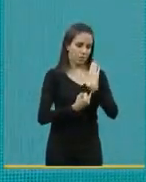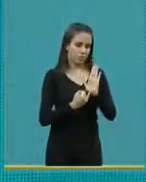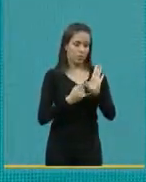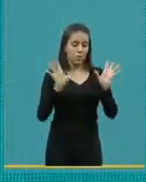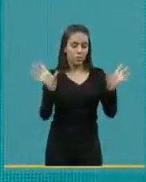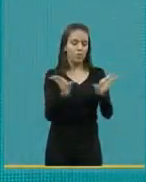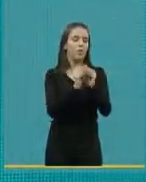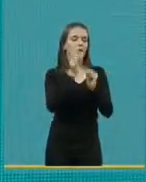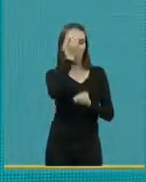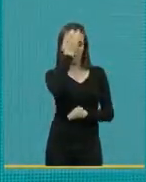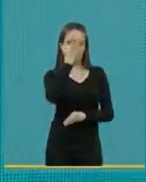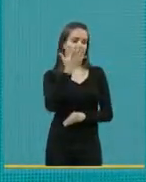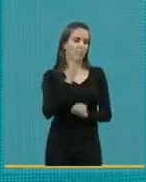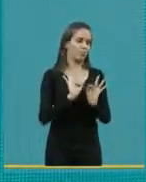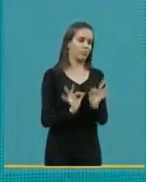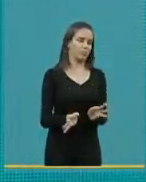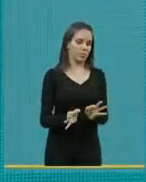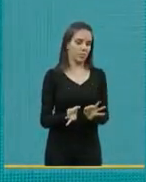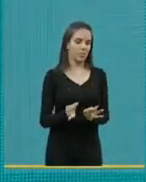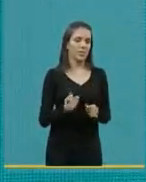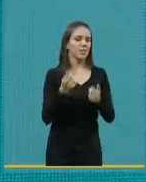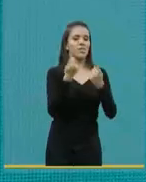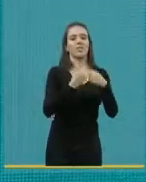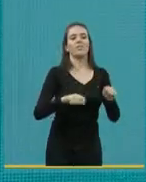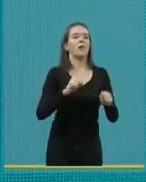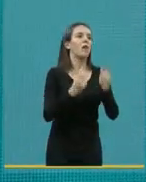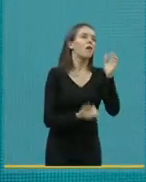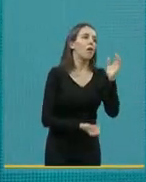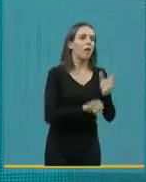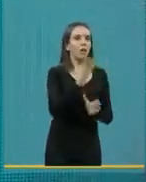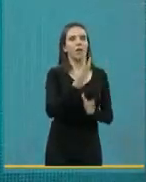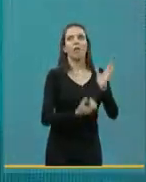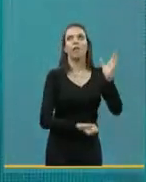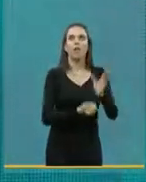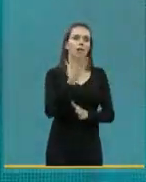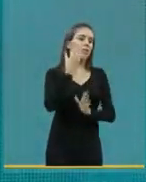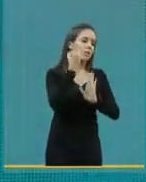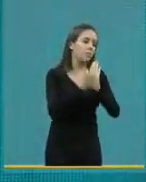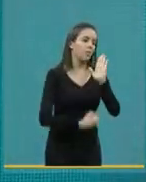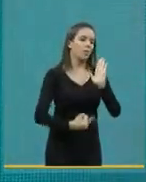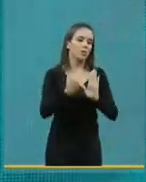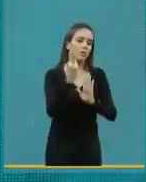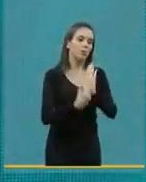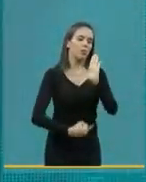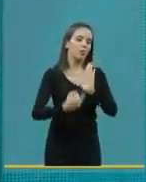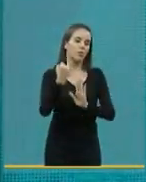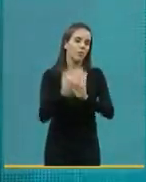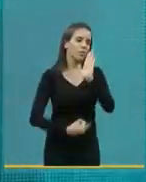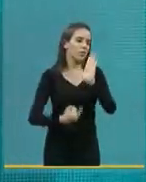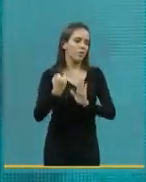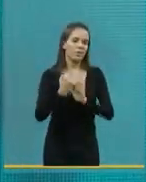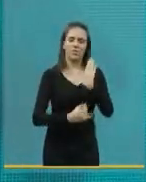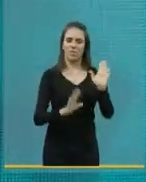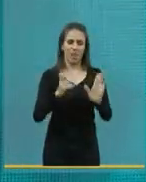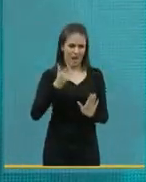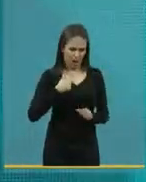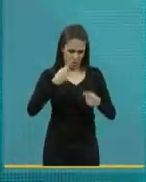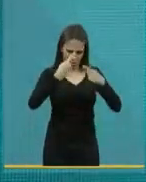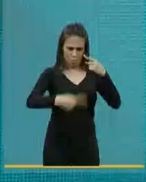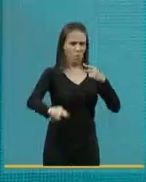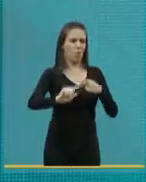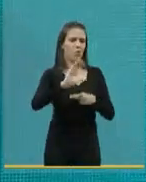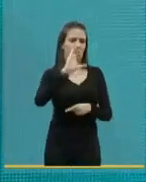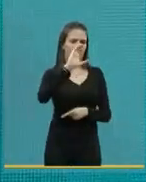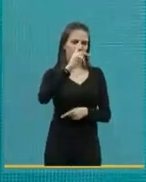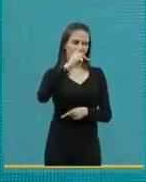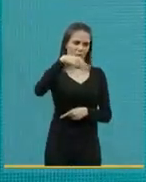e não é necessário ficar criando mais tributos eu sou contra a reedição da cpmf até porque